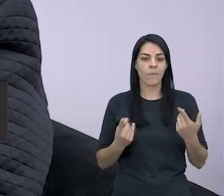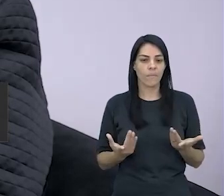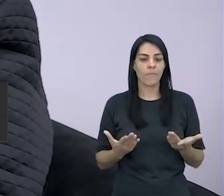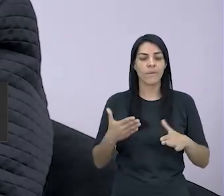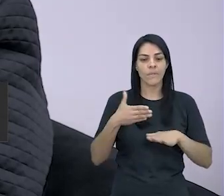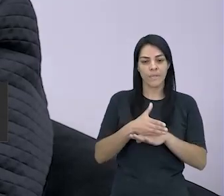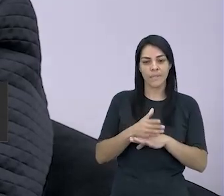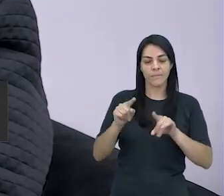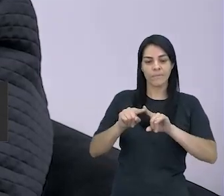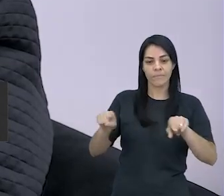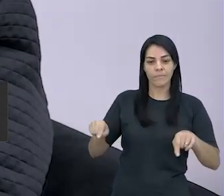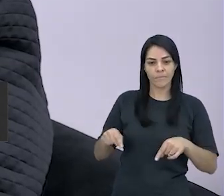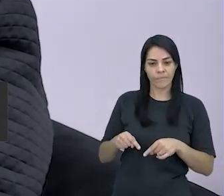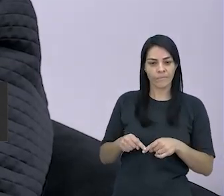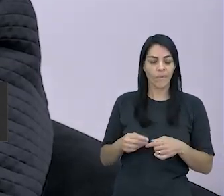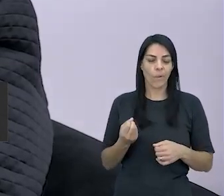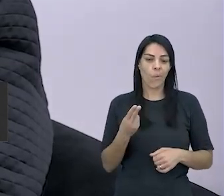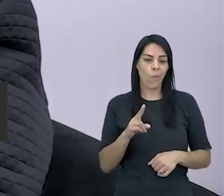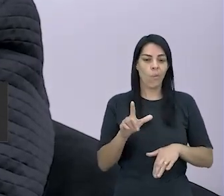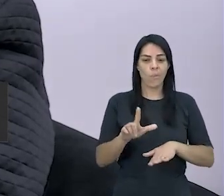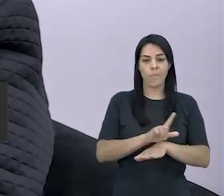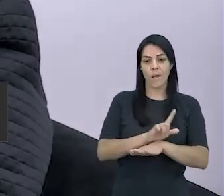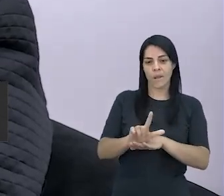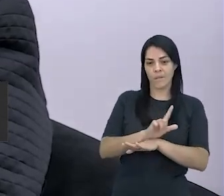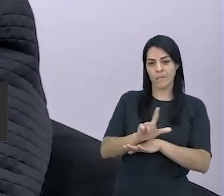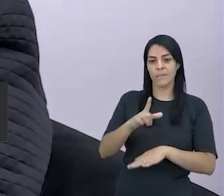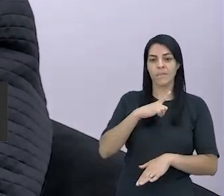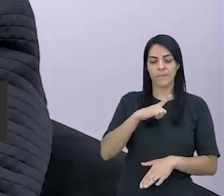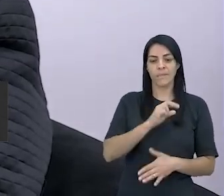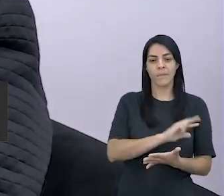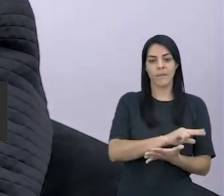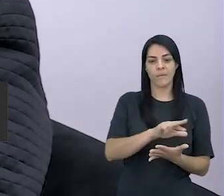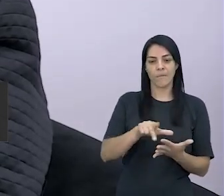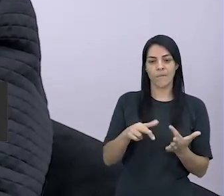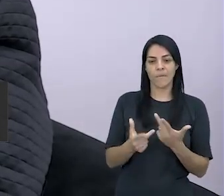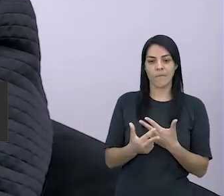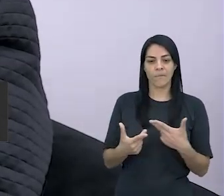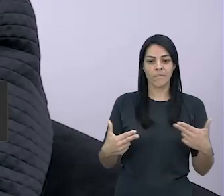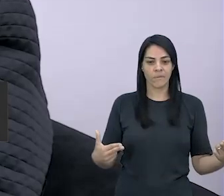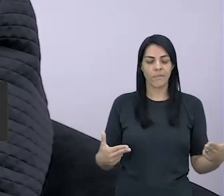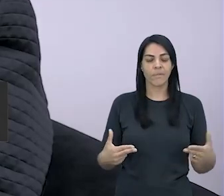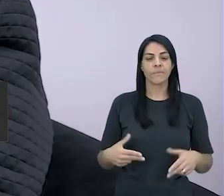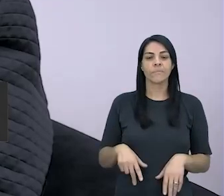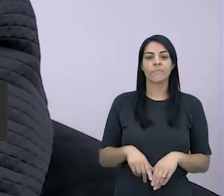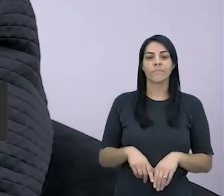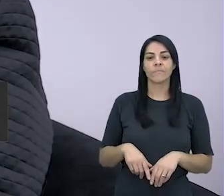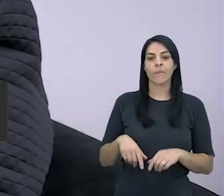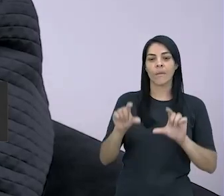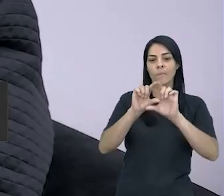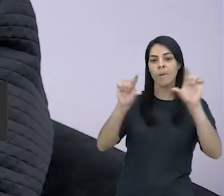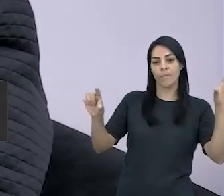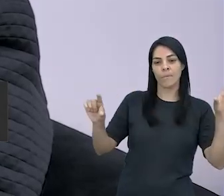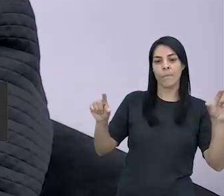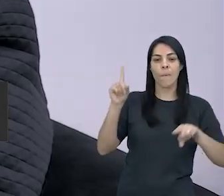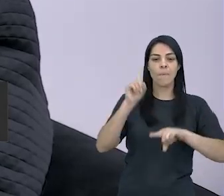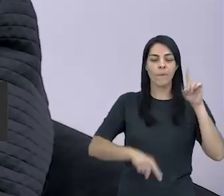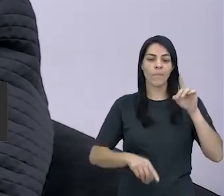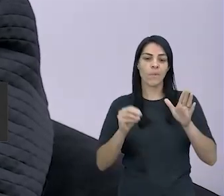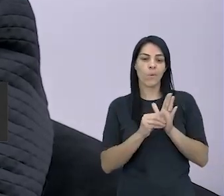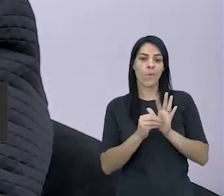numa sala, numa loja que tem um monte de quinquilharia e está escrito, proibido colocar a mão. Se colocar a